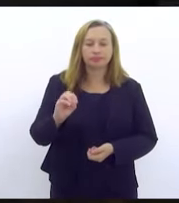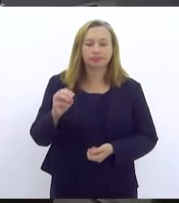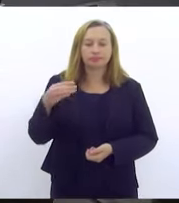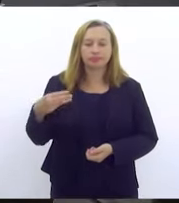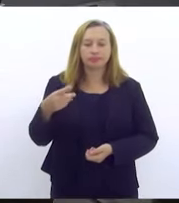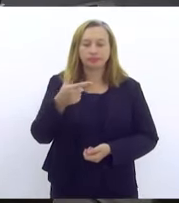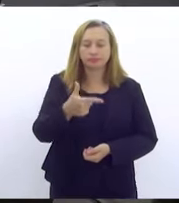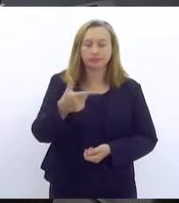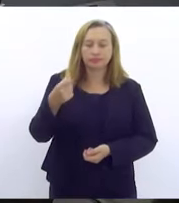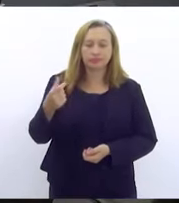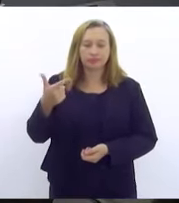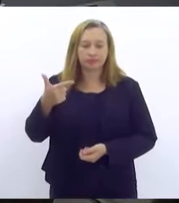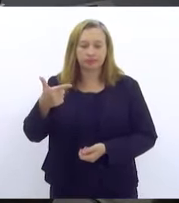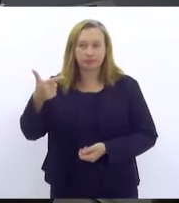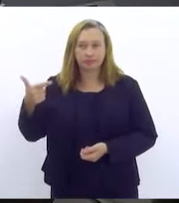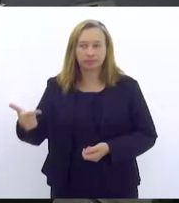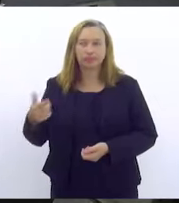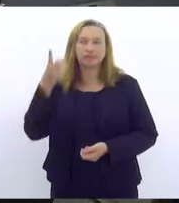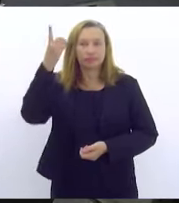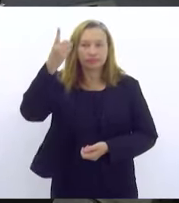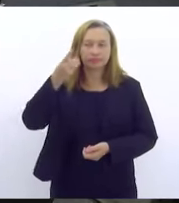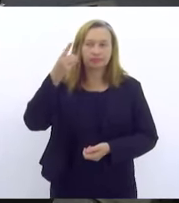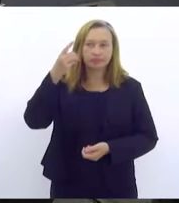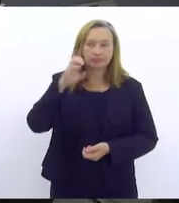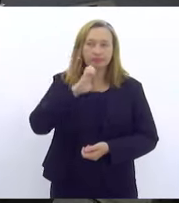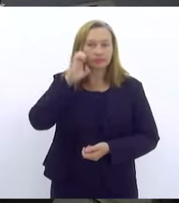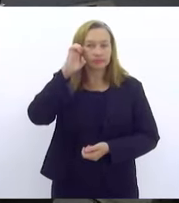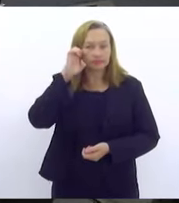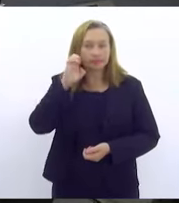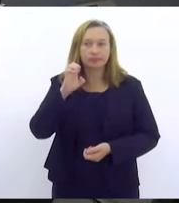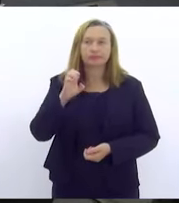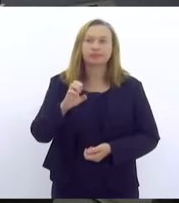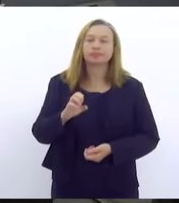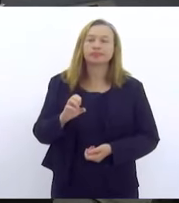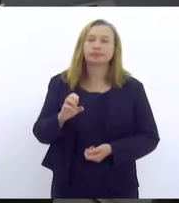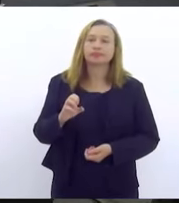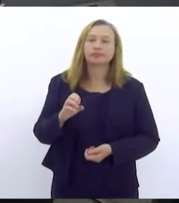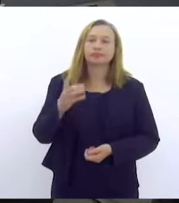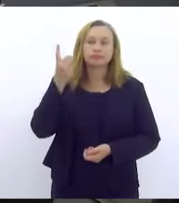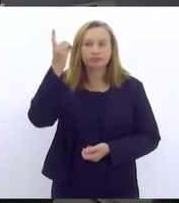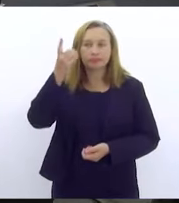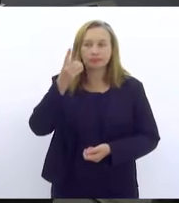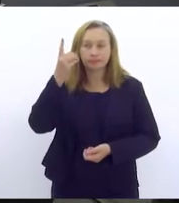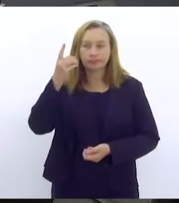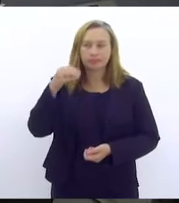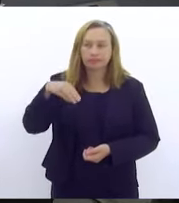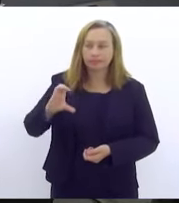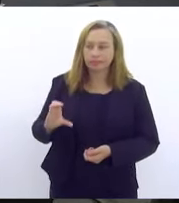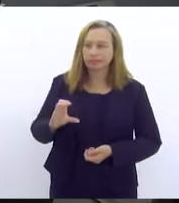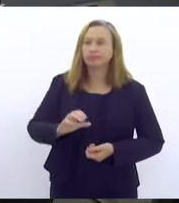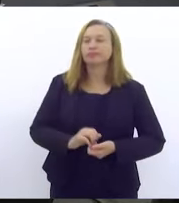603/22. Da deputada Élica Takimoto, do deputado Carlos Mink.